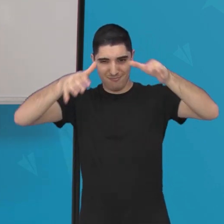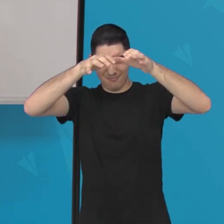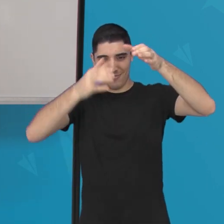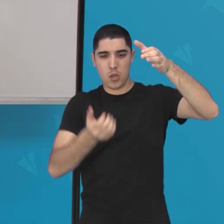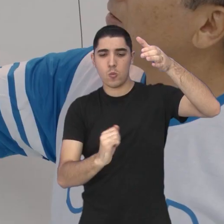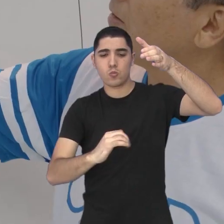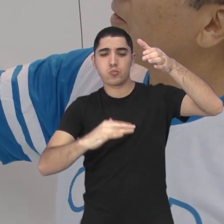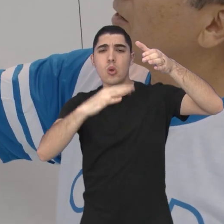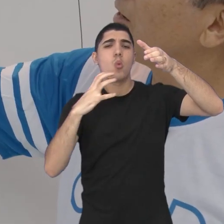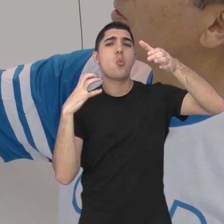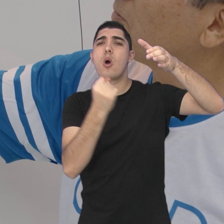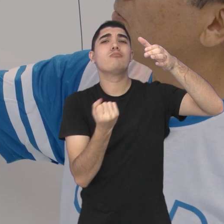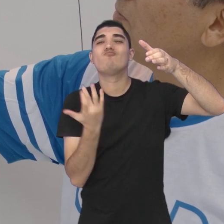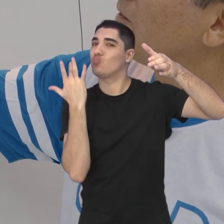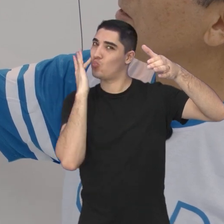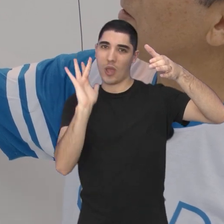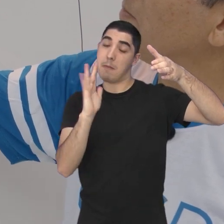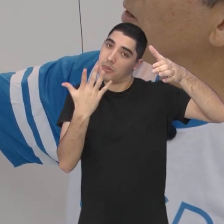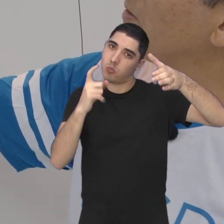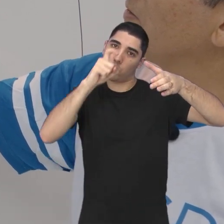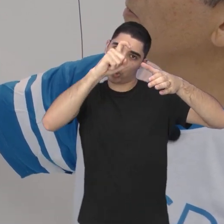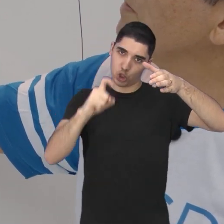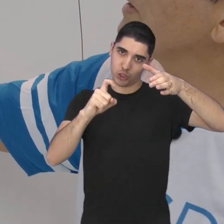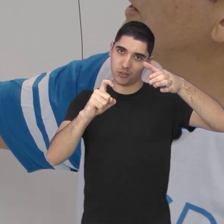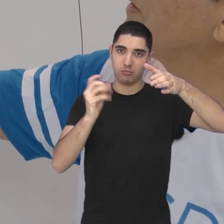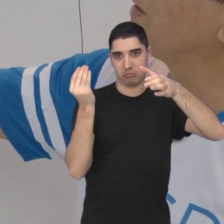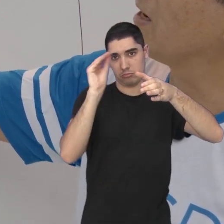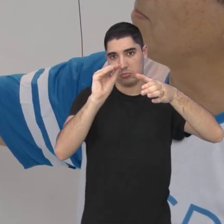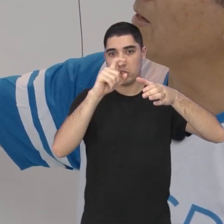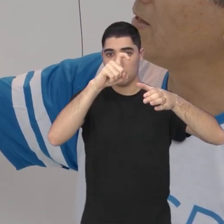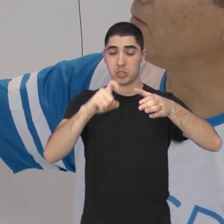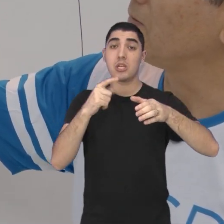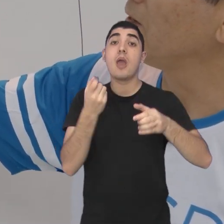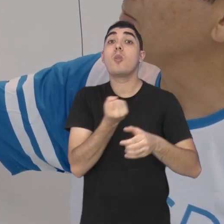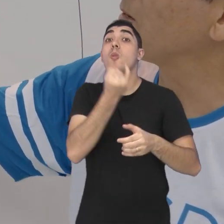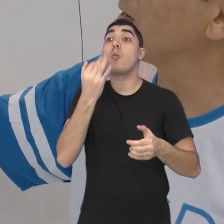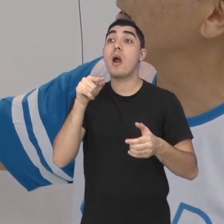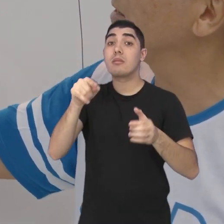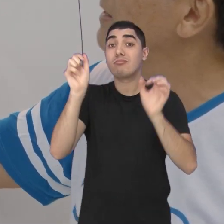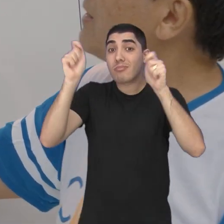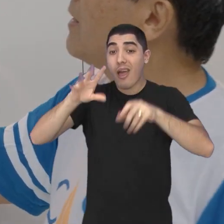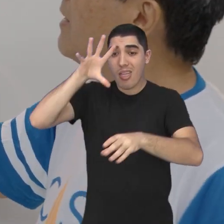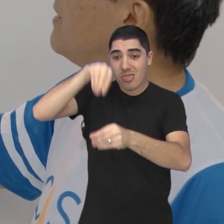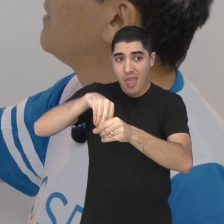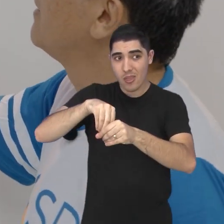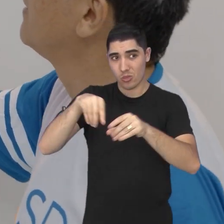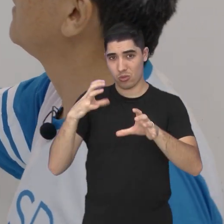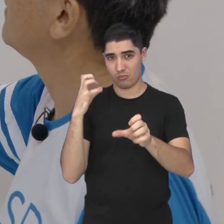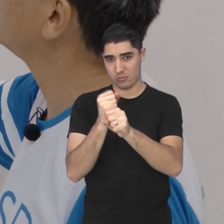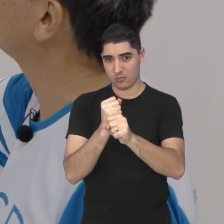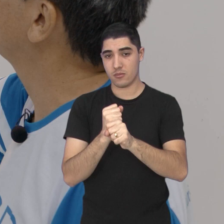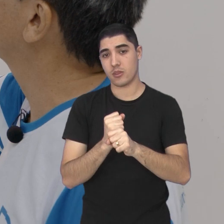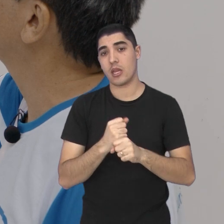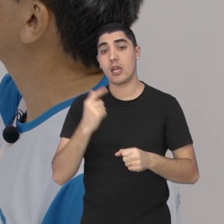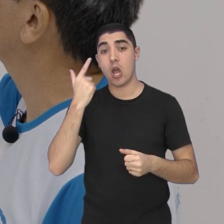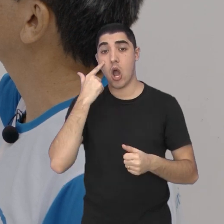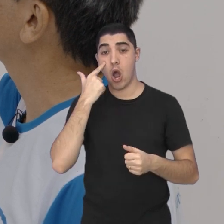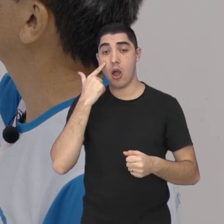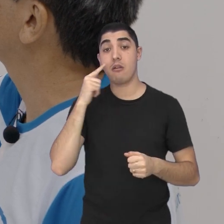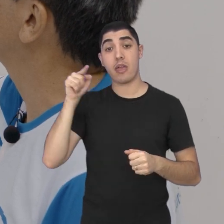dizendo aqui que ele gastou, inicialmente, 1/5 da capacidade do tanque para chegar na cidade A.